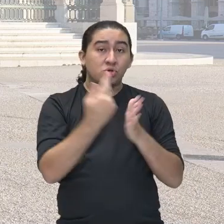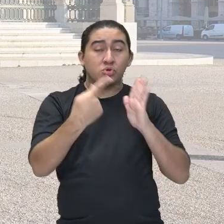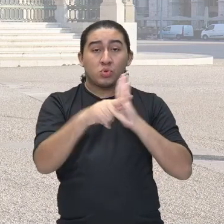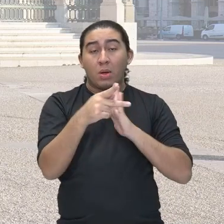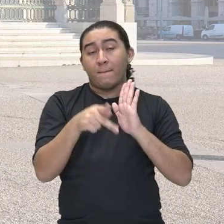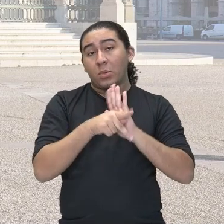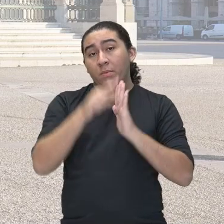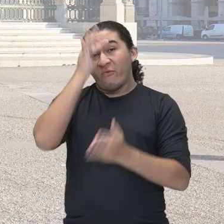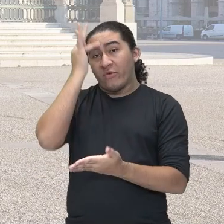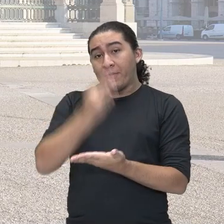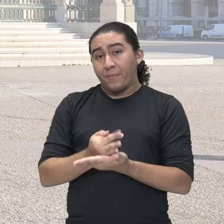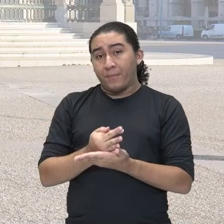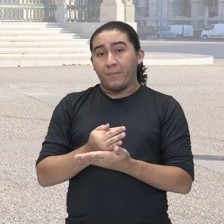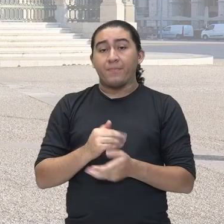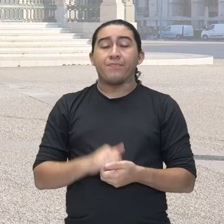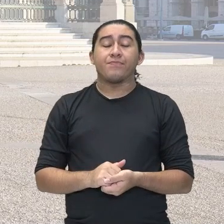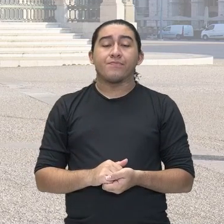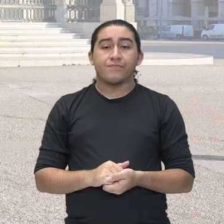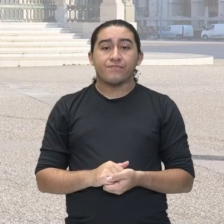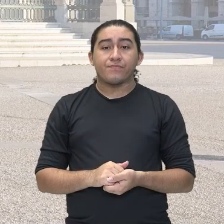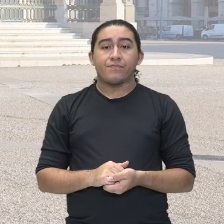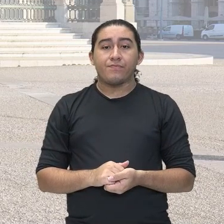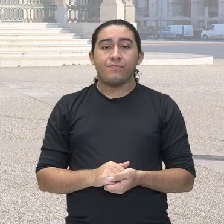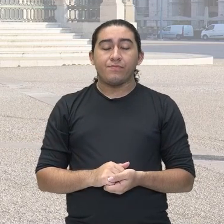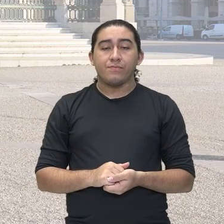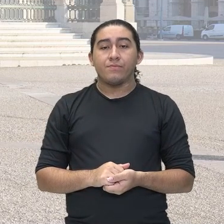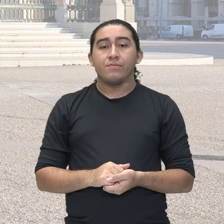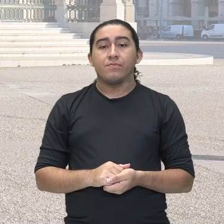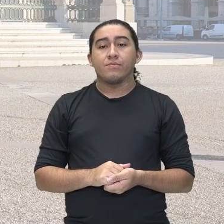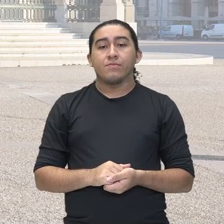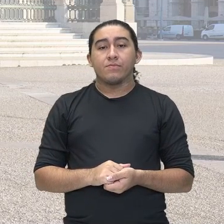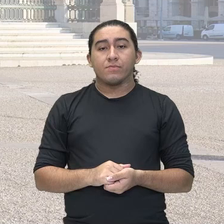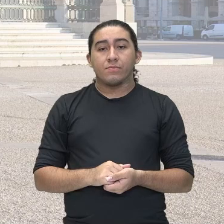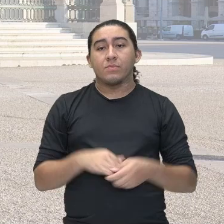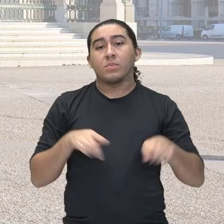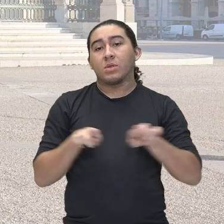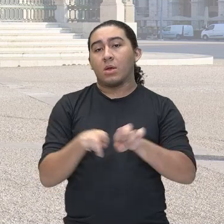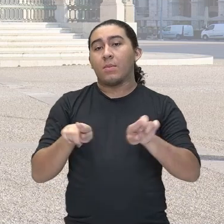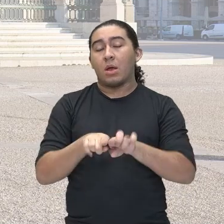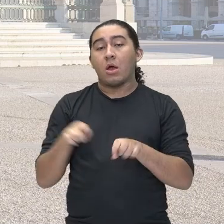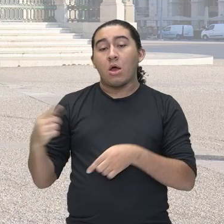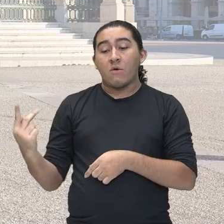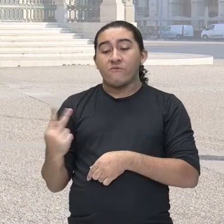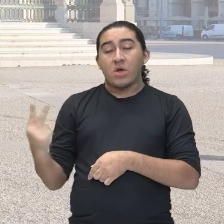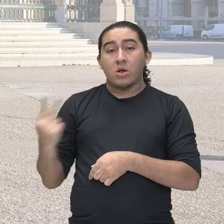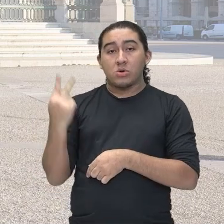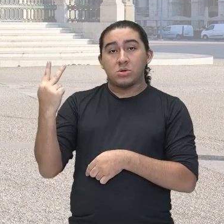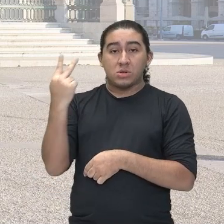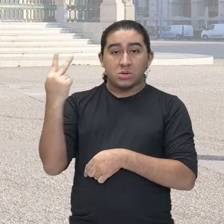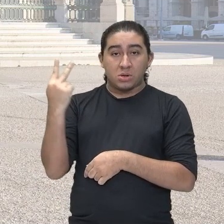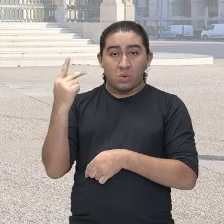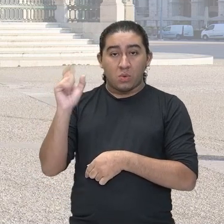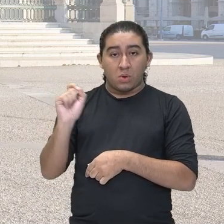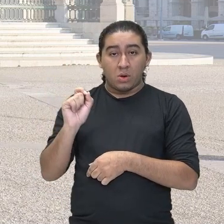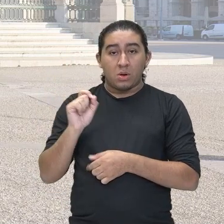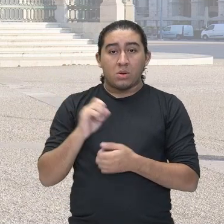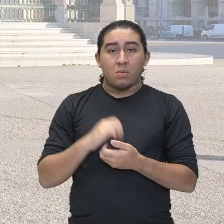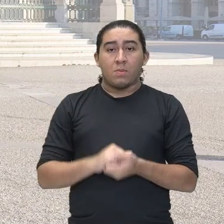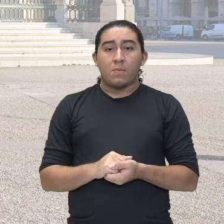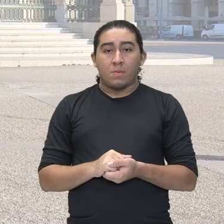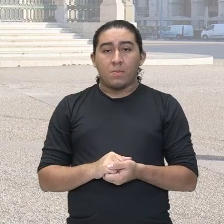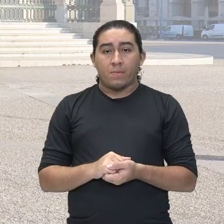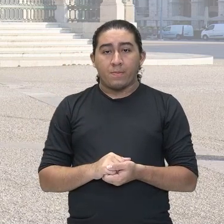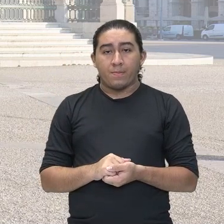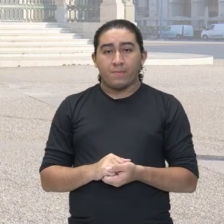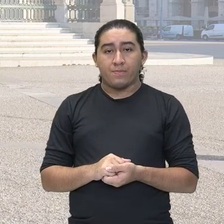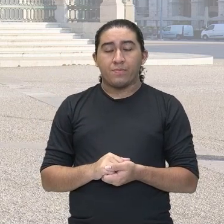mais, então, a valorização da racionalidade em oposição à sentimentalidade e